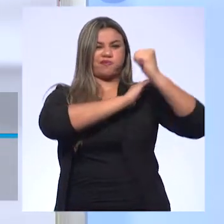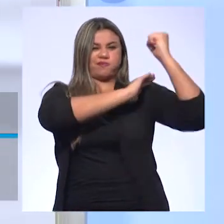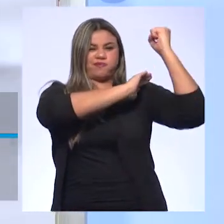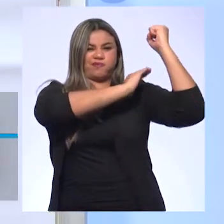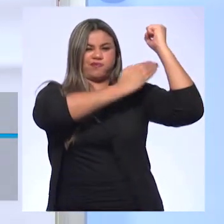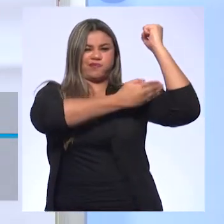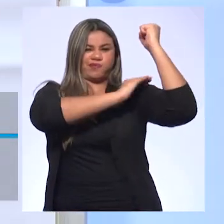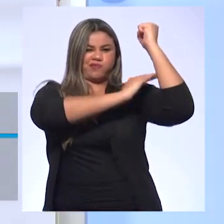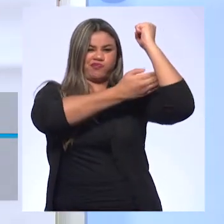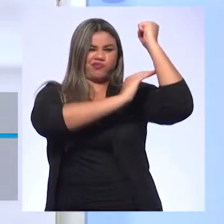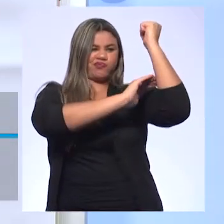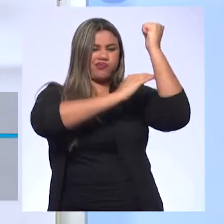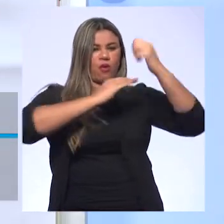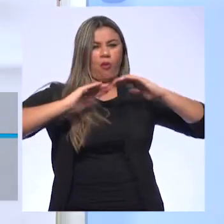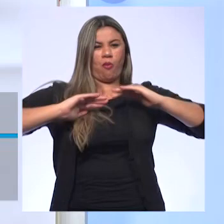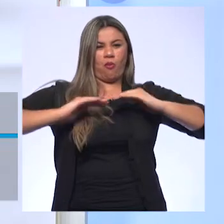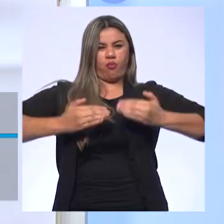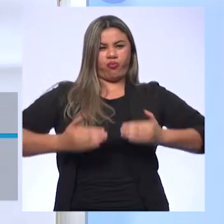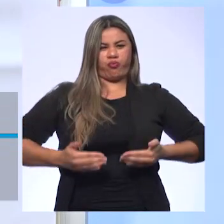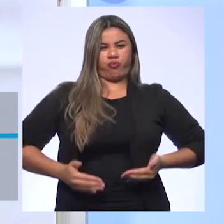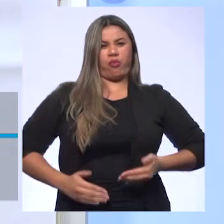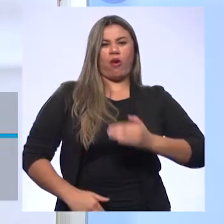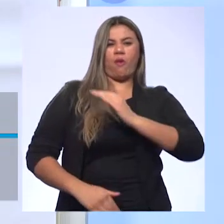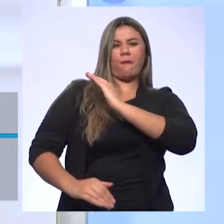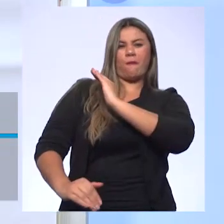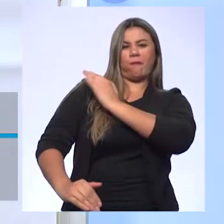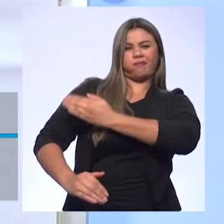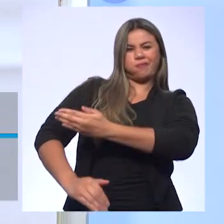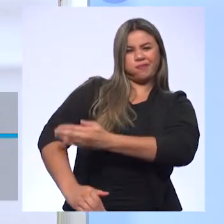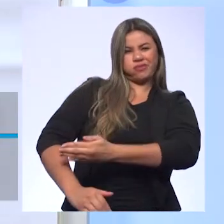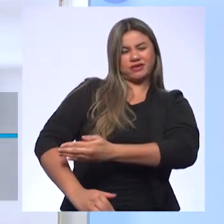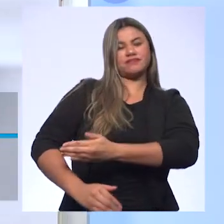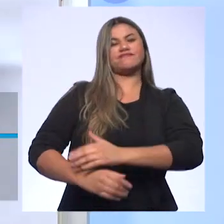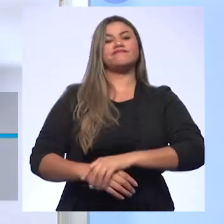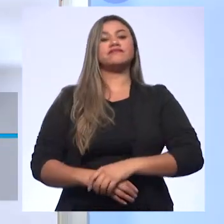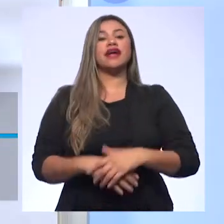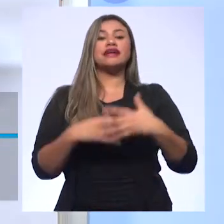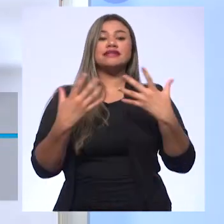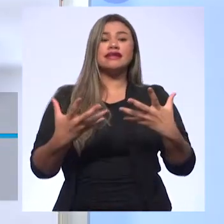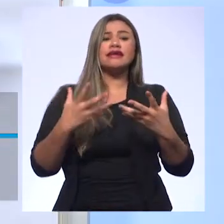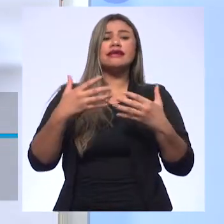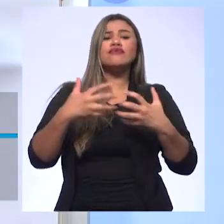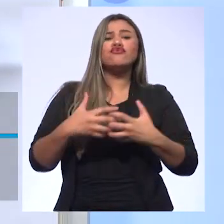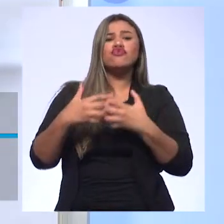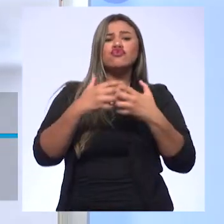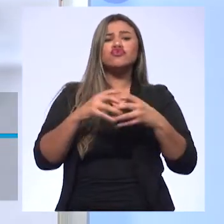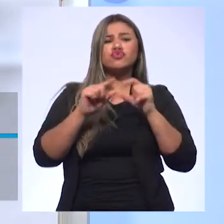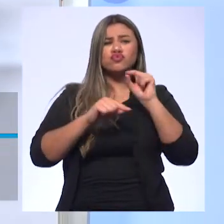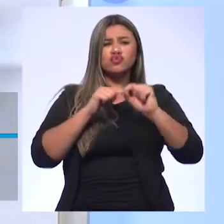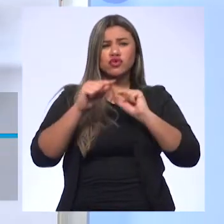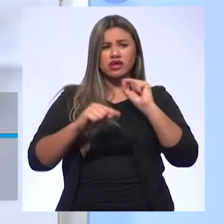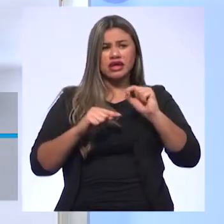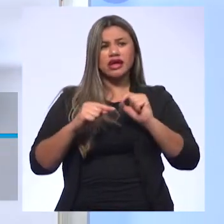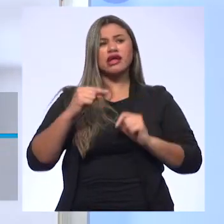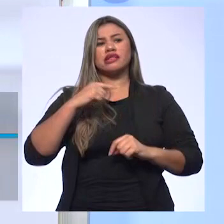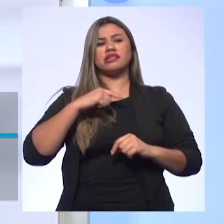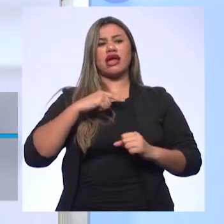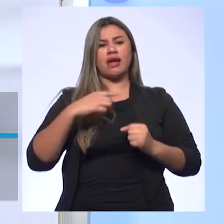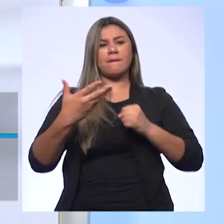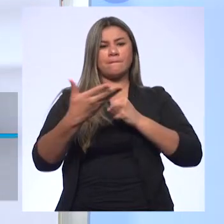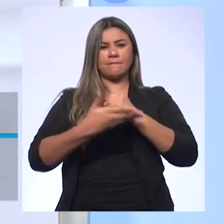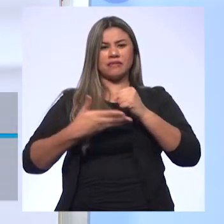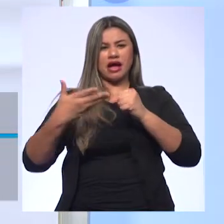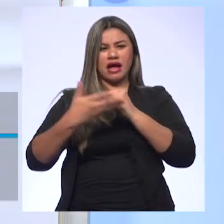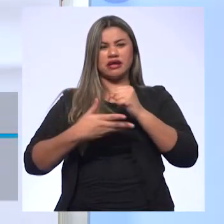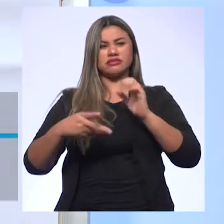aí você já tem uma dica. O que os músculos, qual a função dos músculos? Além de ele dar um suporte para o corpo, não é o